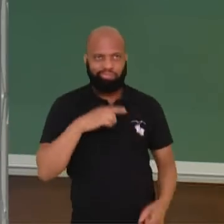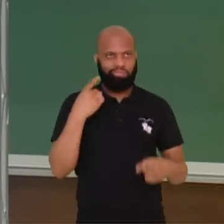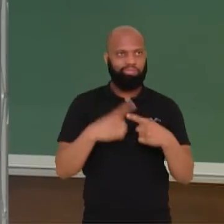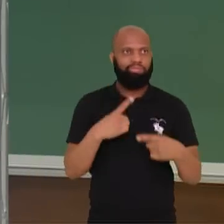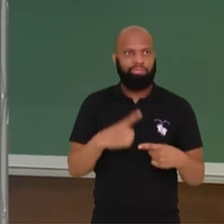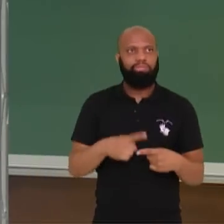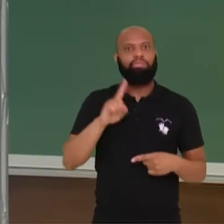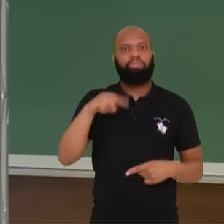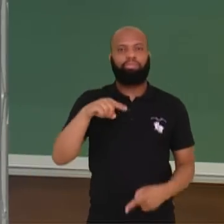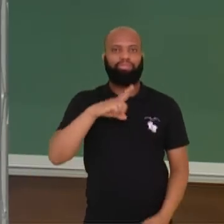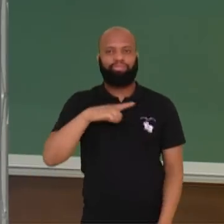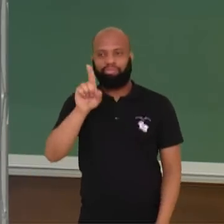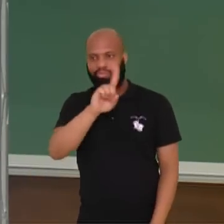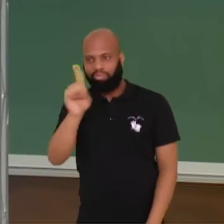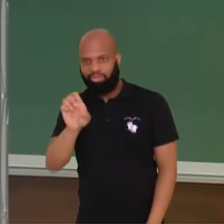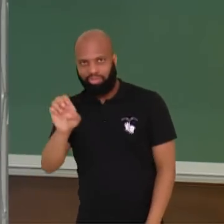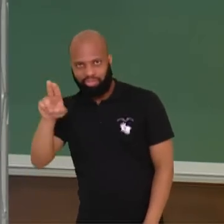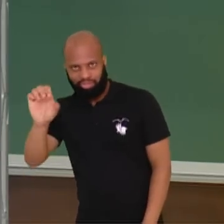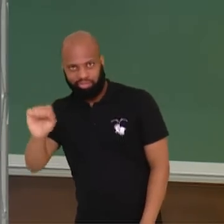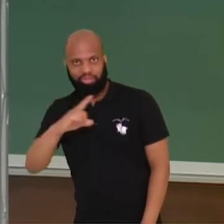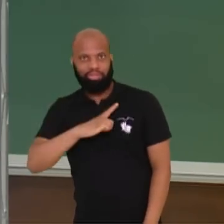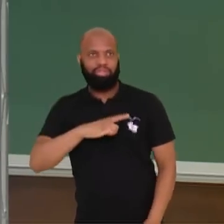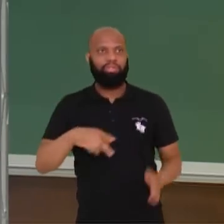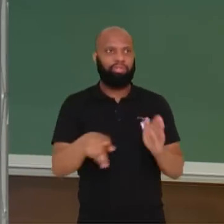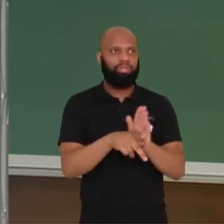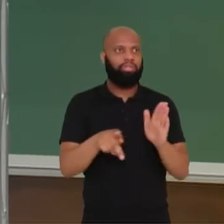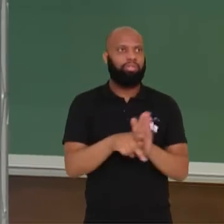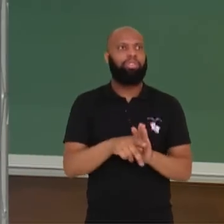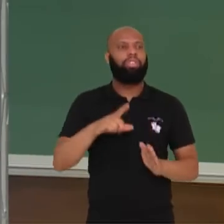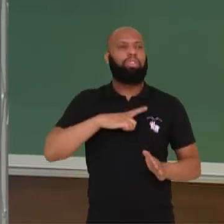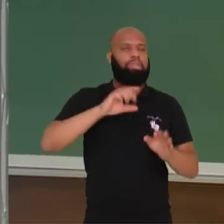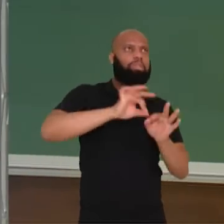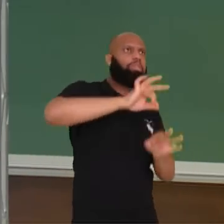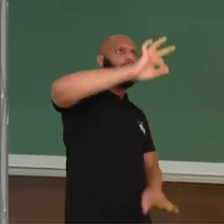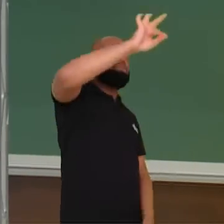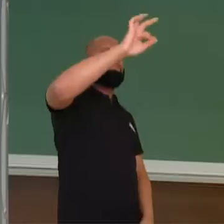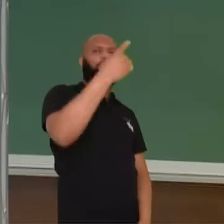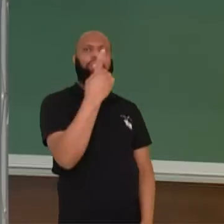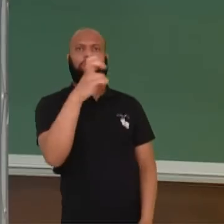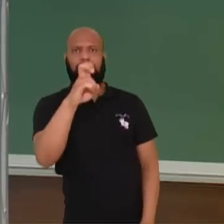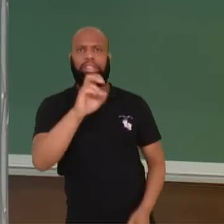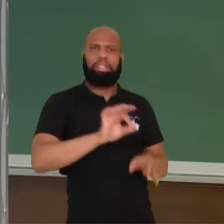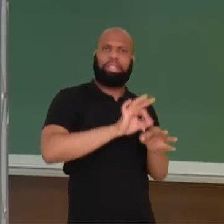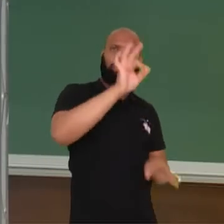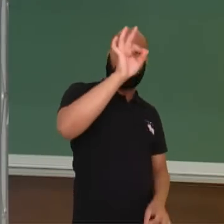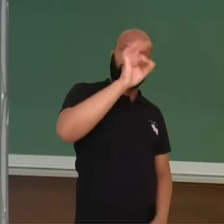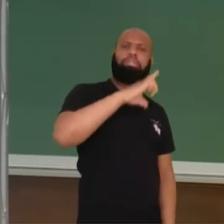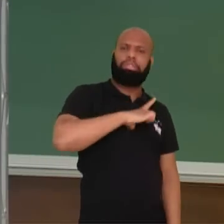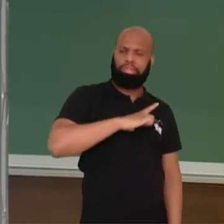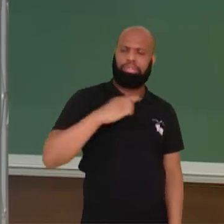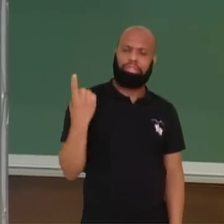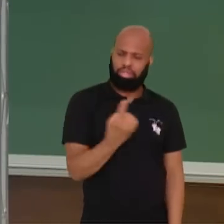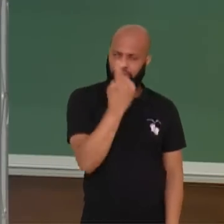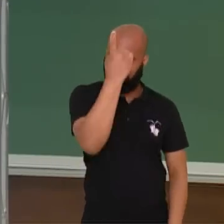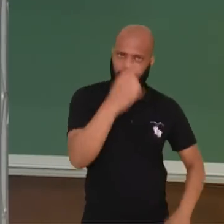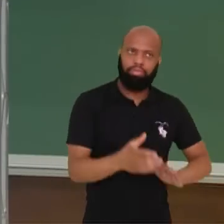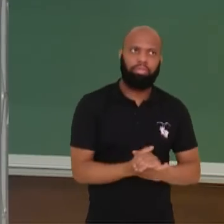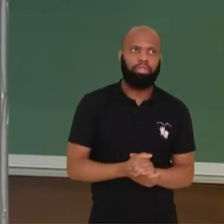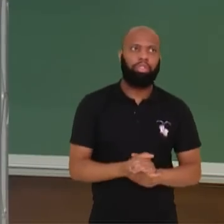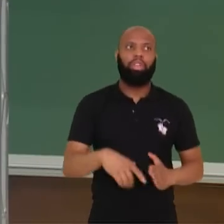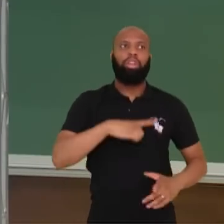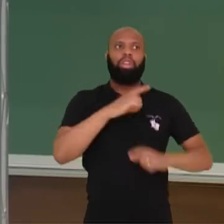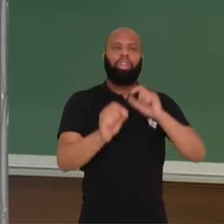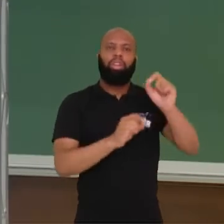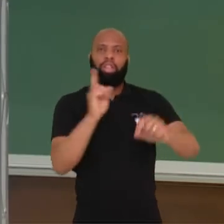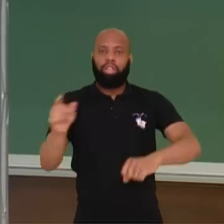deus Zeus, a estátua do Zeus olímpico, tinha 10 ou 15 metros de altura, né? Não eram pequenas. Era no